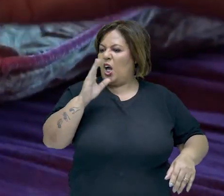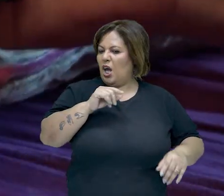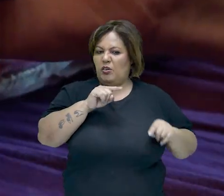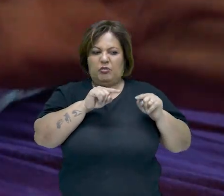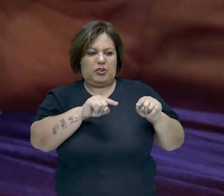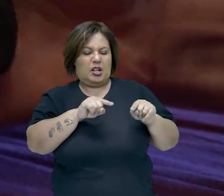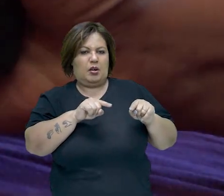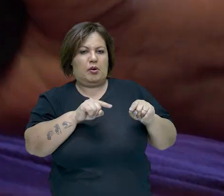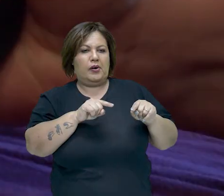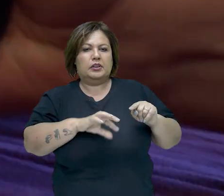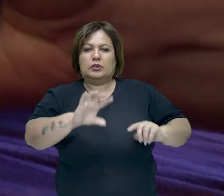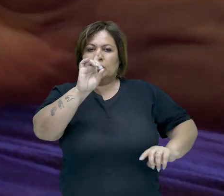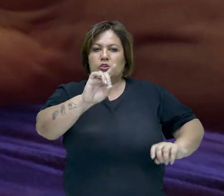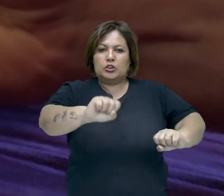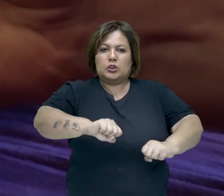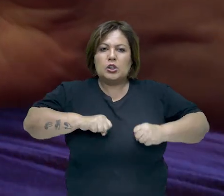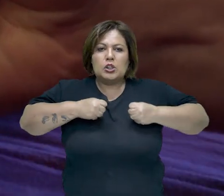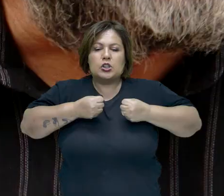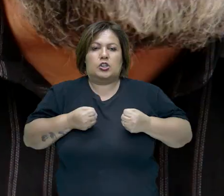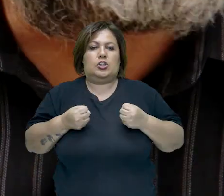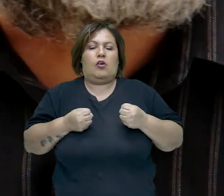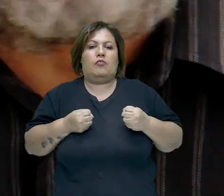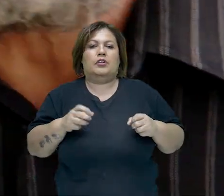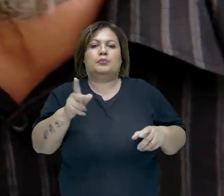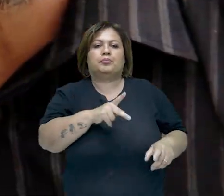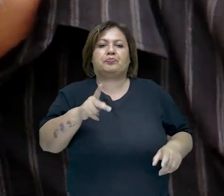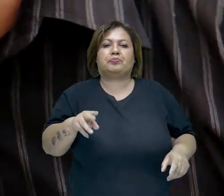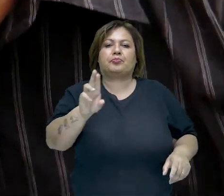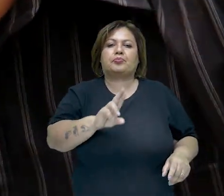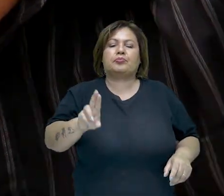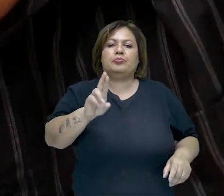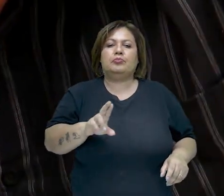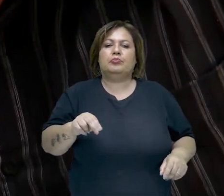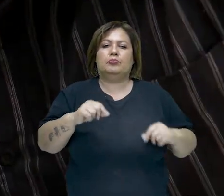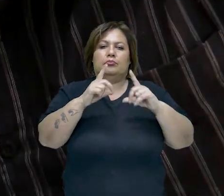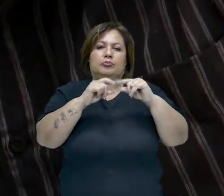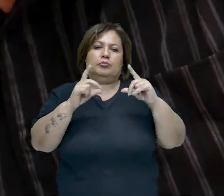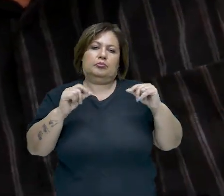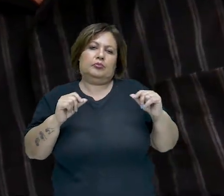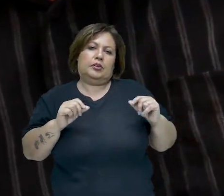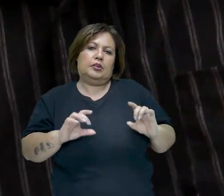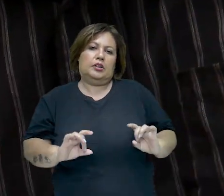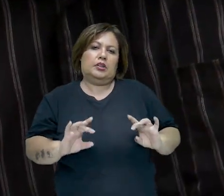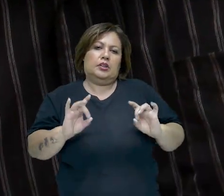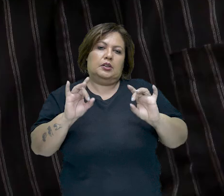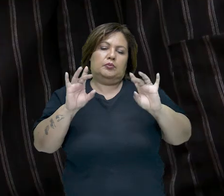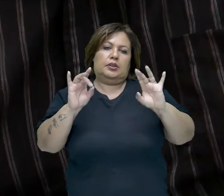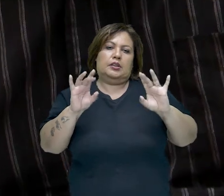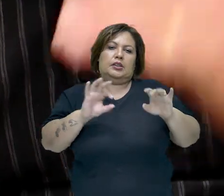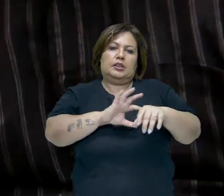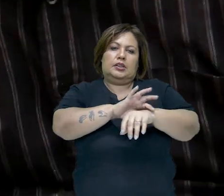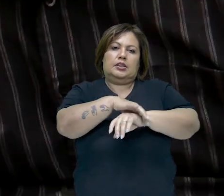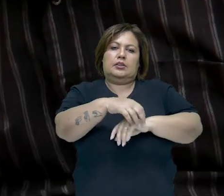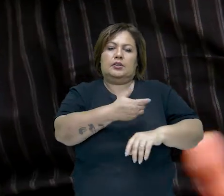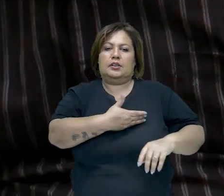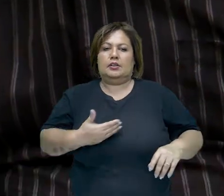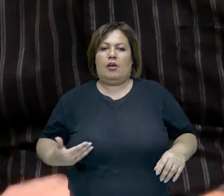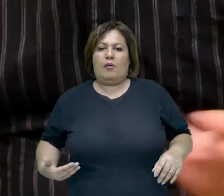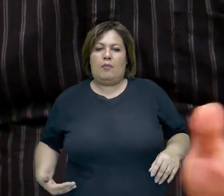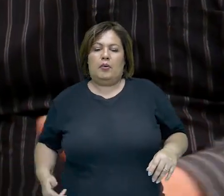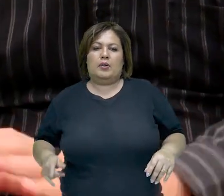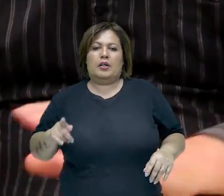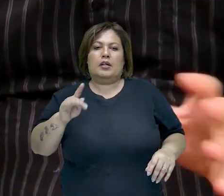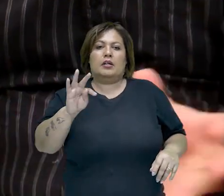a restrição ao direito de defesa. Para o professor da Universidade de Brasília, especialista em segurança